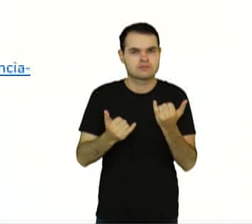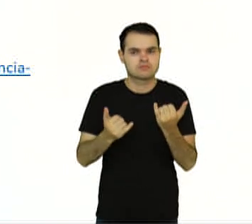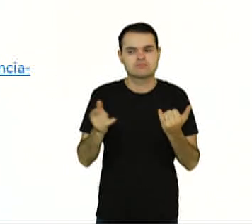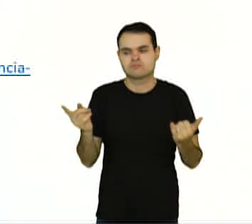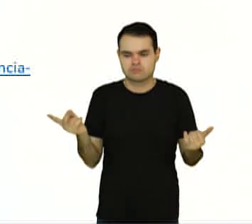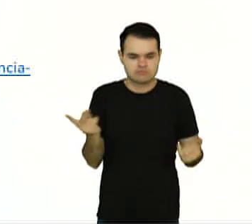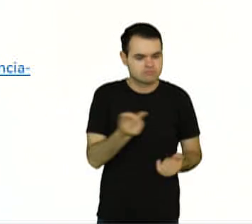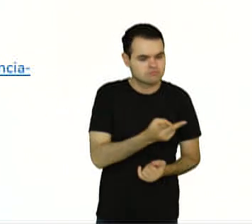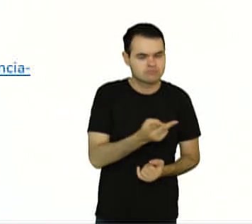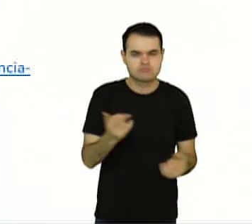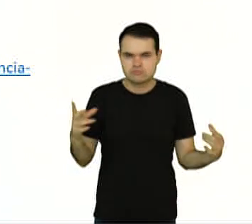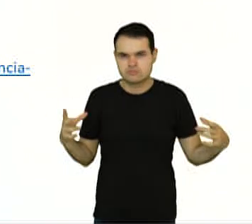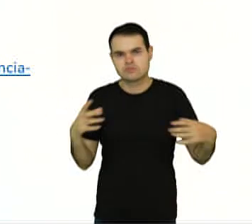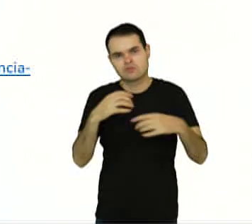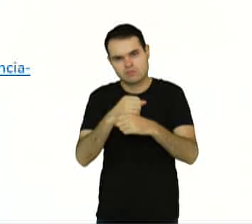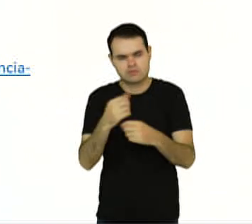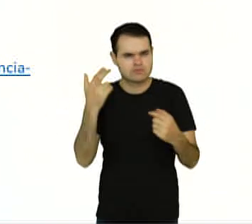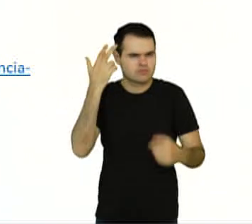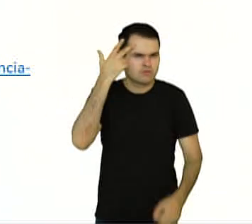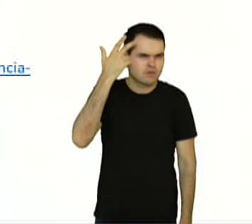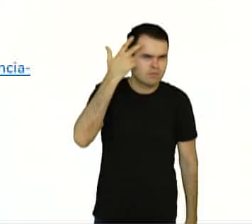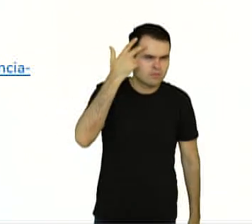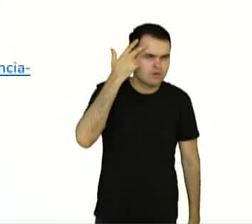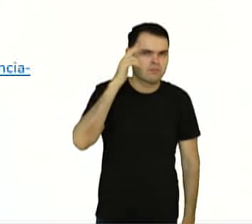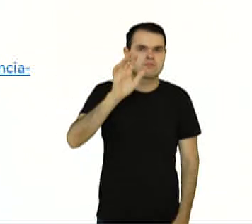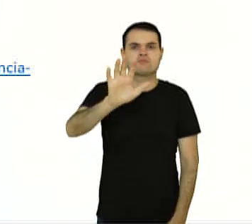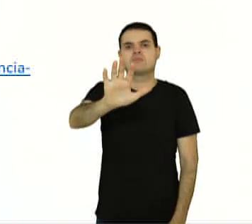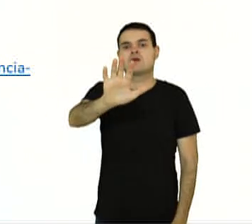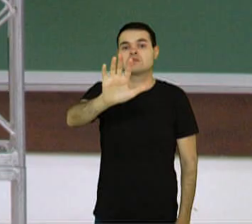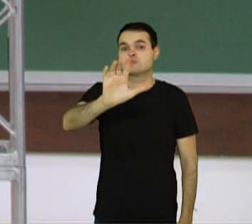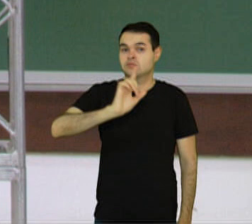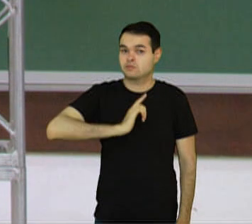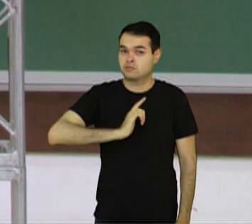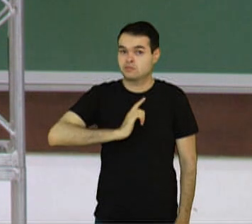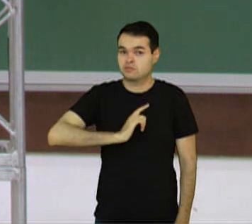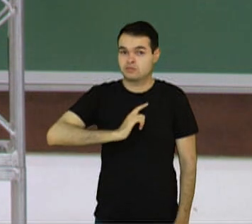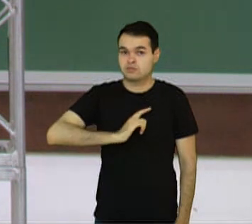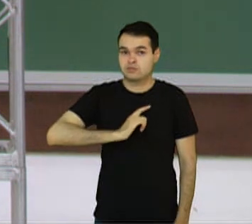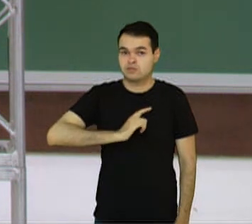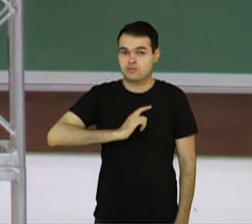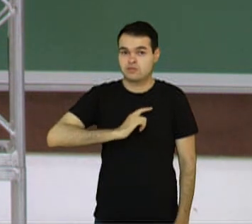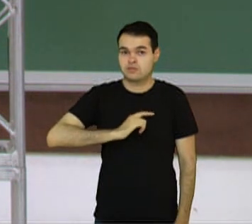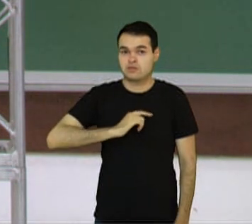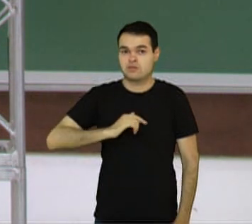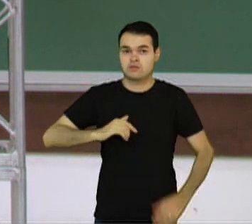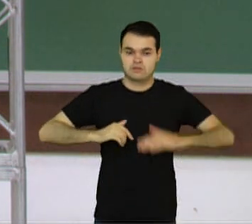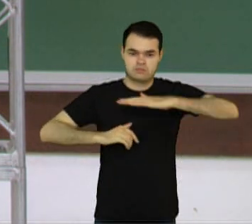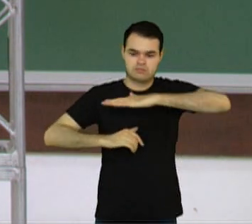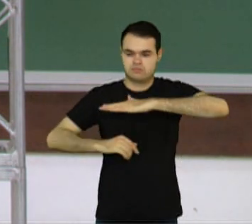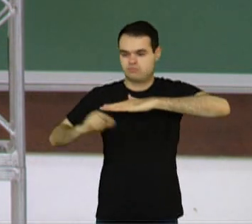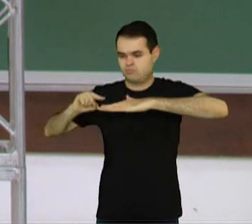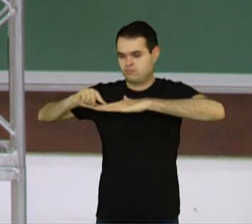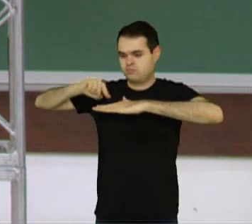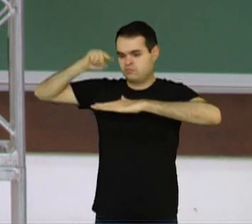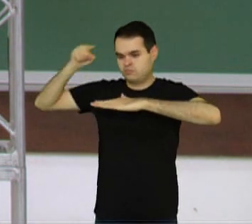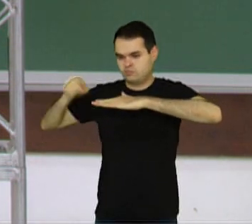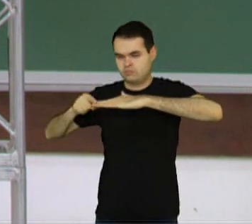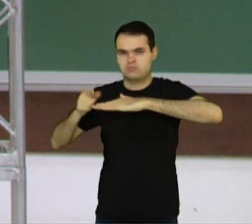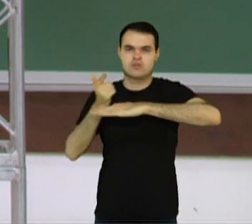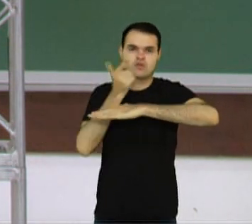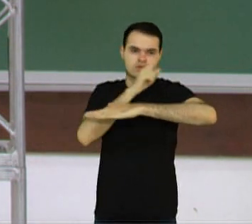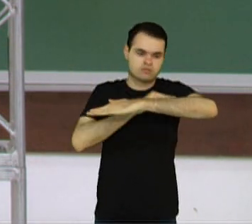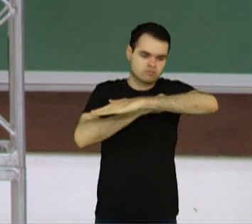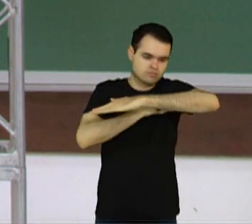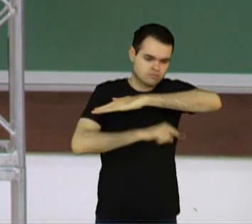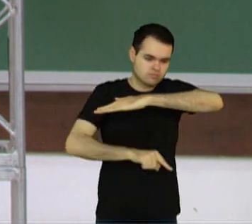elas novamente. E o que vai acontecer? Só que como uma tem uma determinada amplitude para cima e a outra está para baixo, nesse ponto é